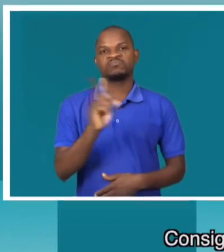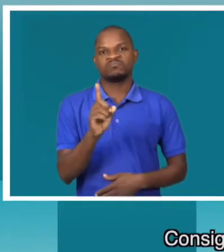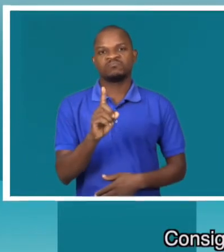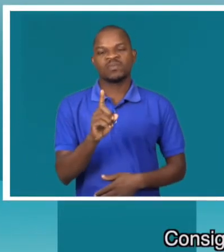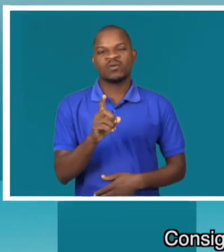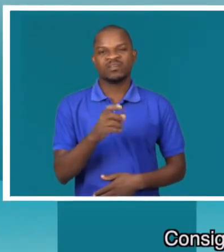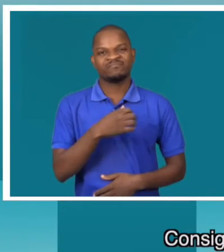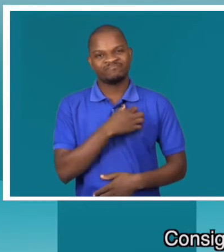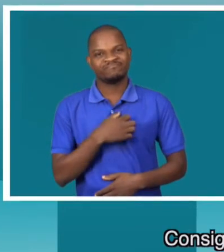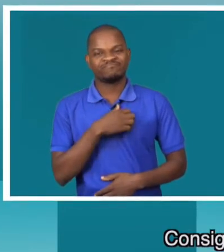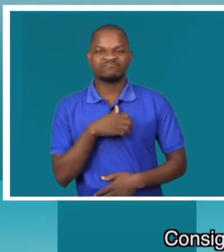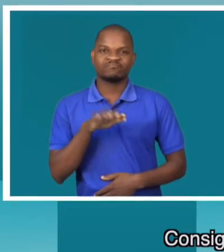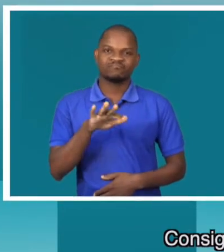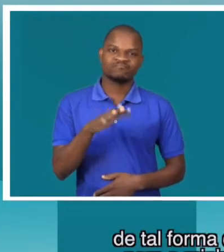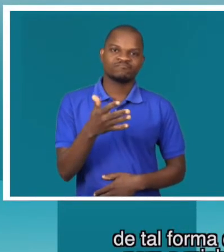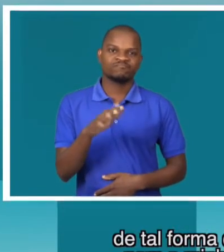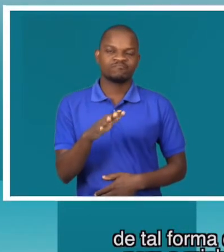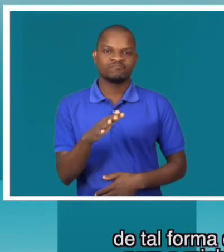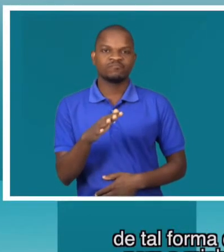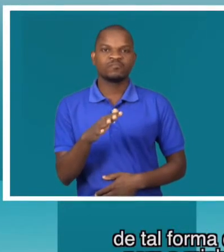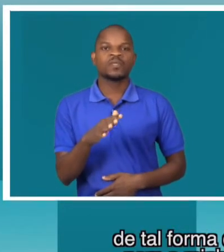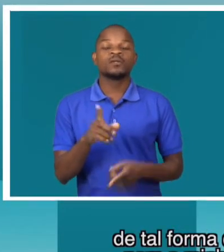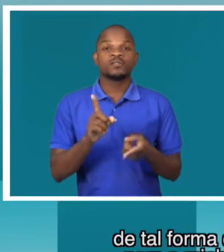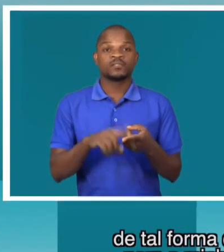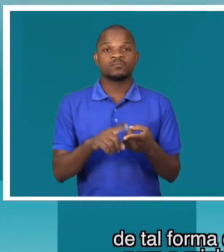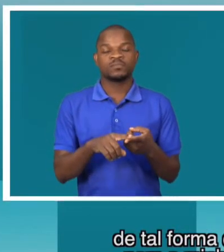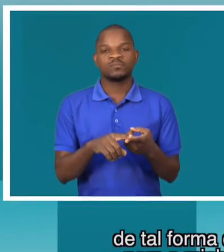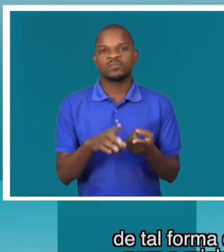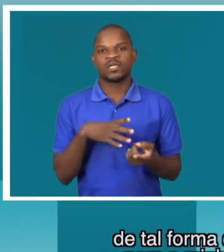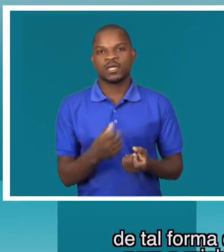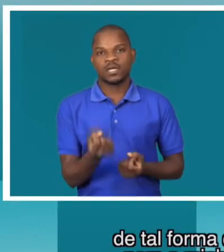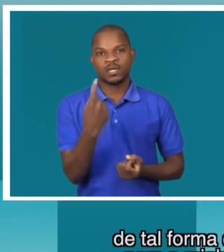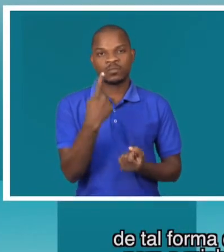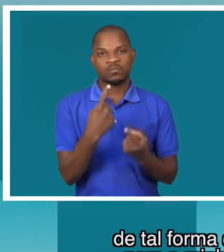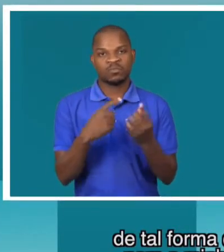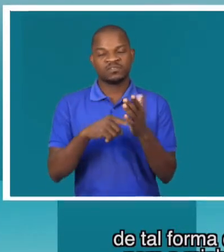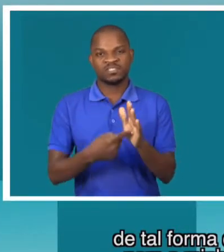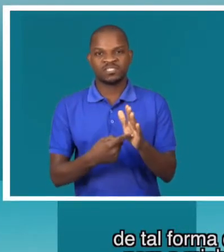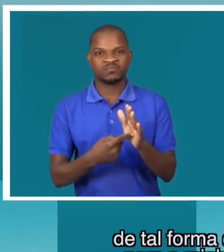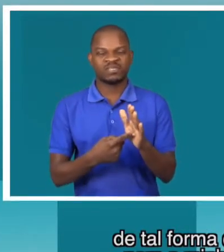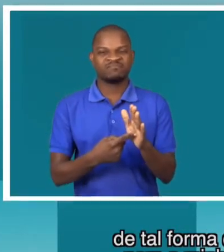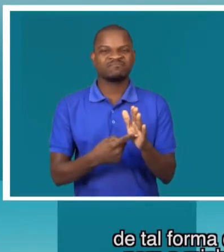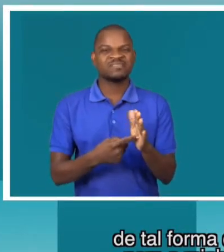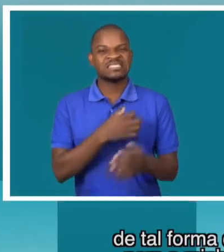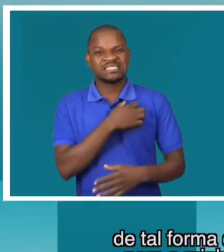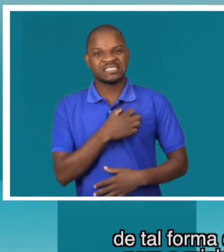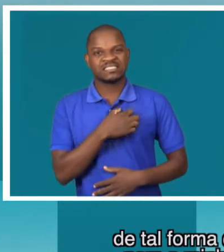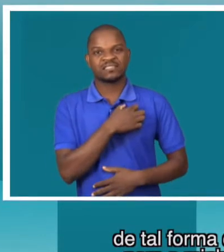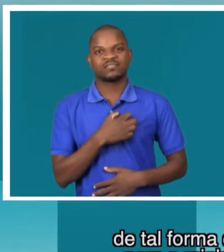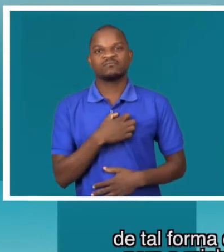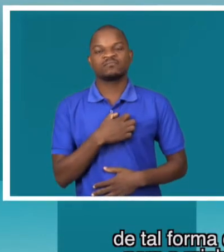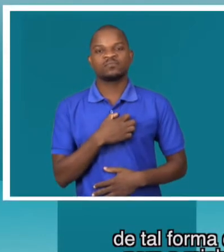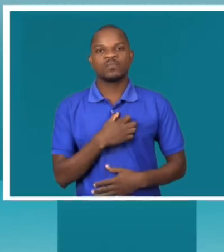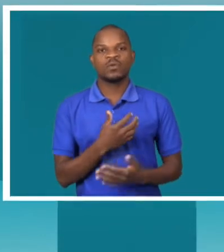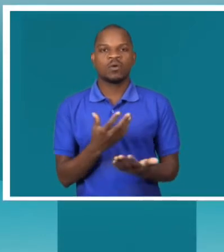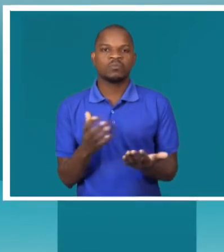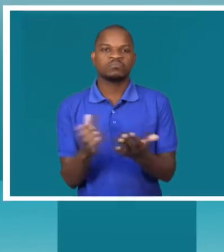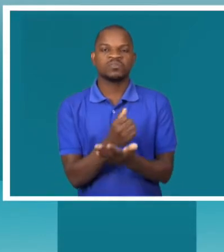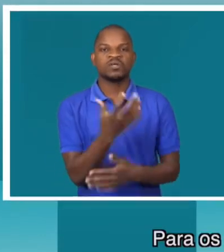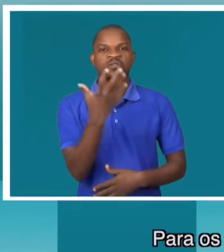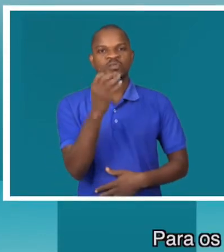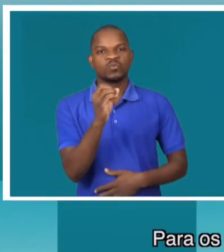Consegui sustentar a minha família de tal forma que nem eu, nem meus filhos, nem a minha esposa pensamos em roubar.